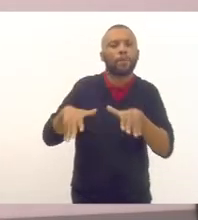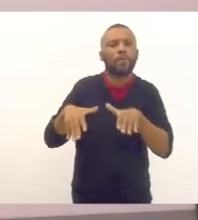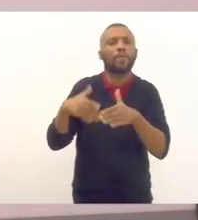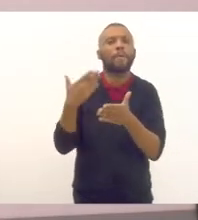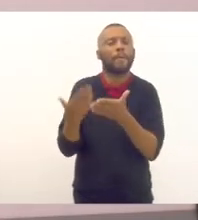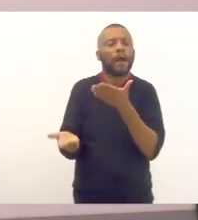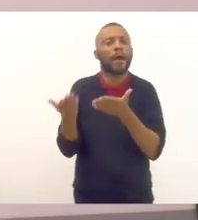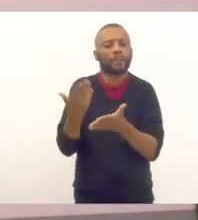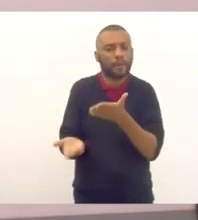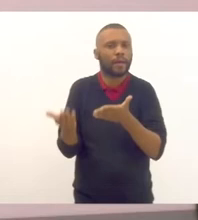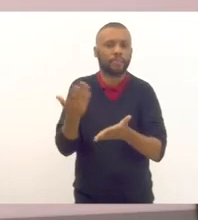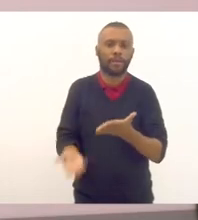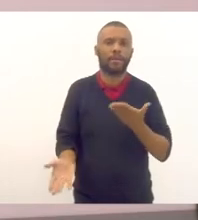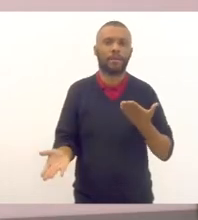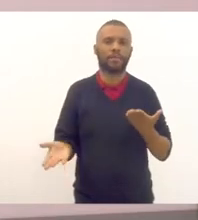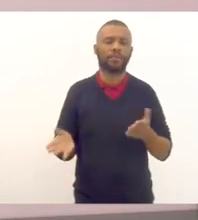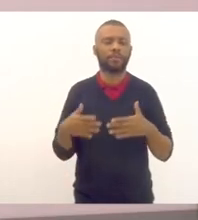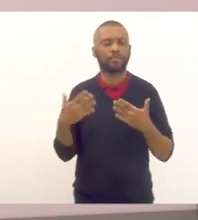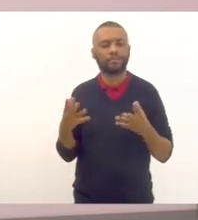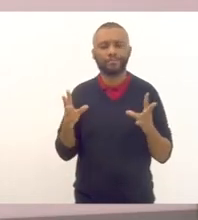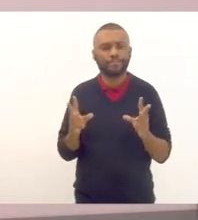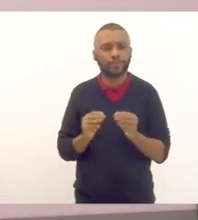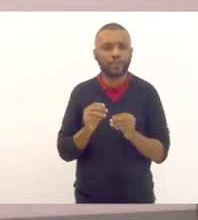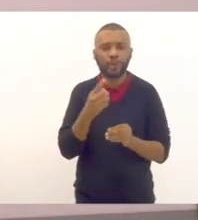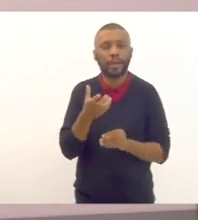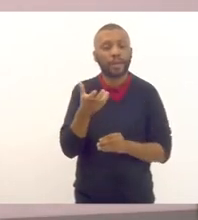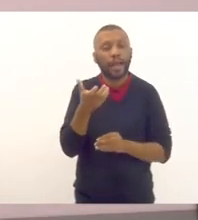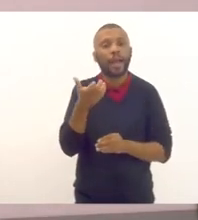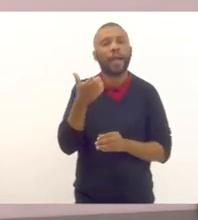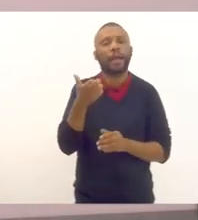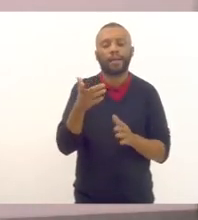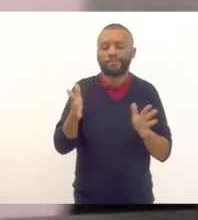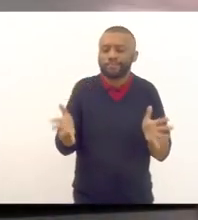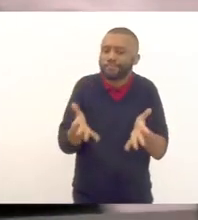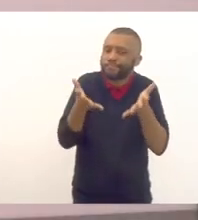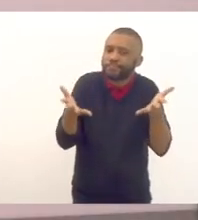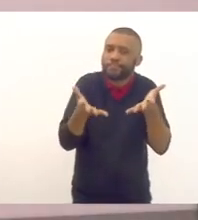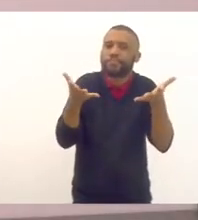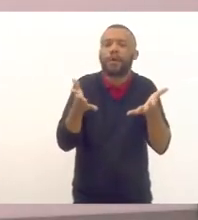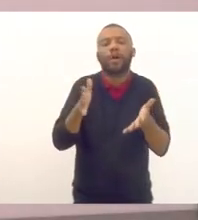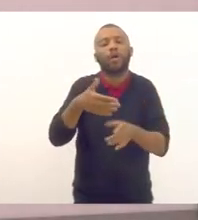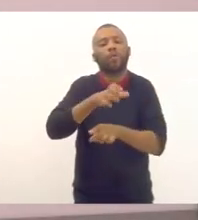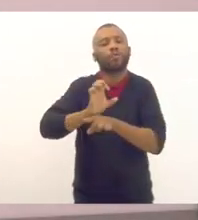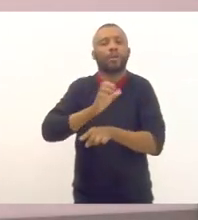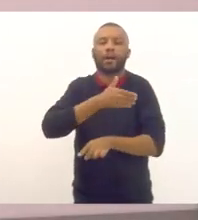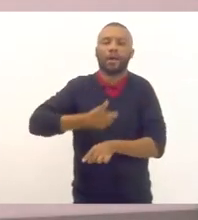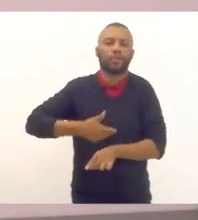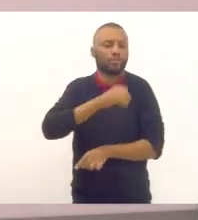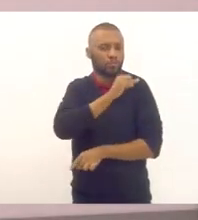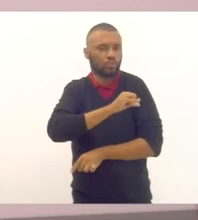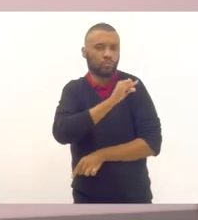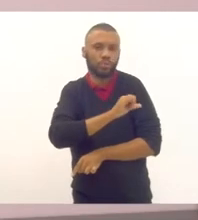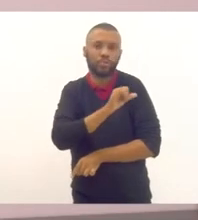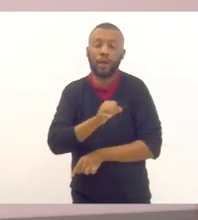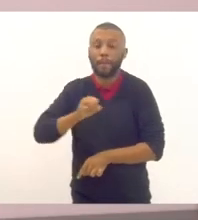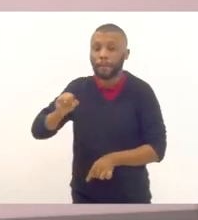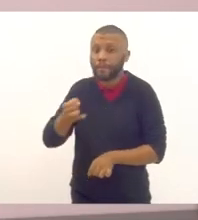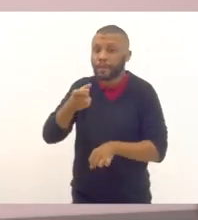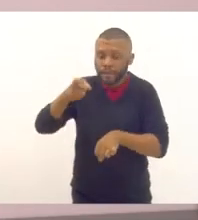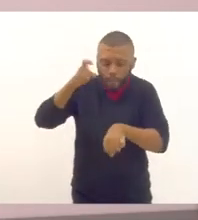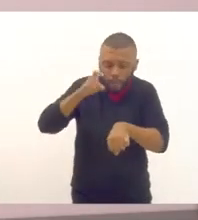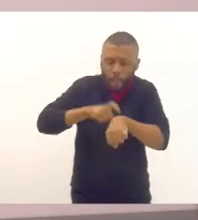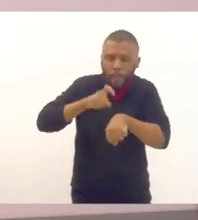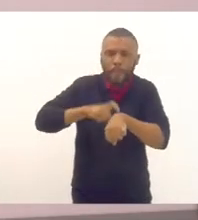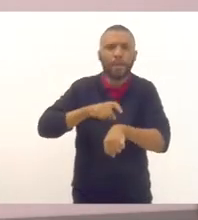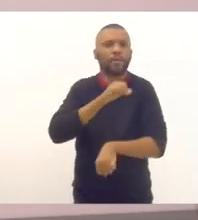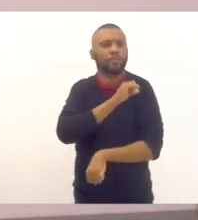vai perdendo cada vez mais. Então, é isso que a gente quer. A gente quer reerguer o Rio de Janeiro. A gente tem que aproveitar esse momento do Rio, que